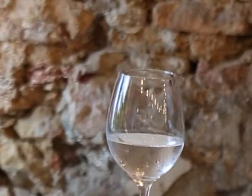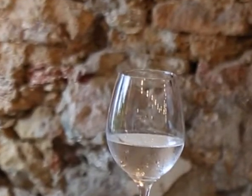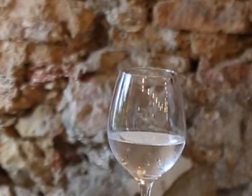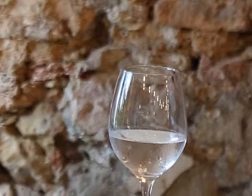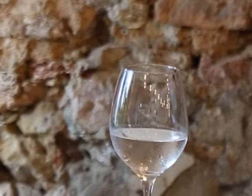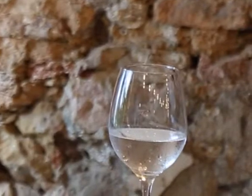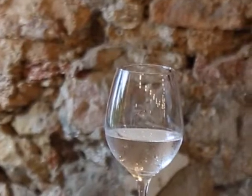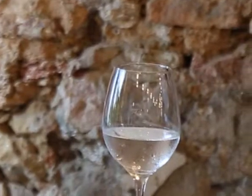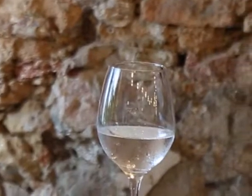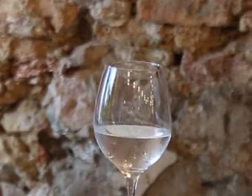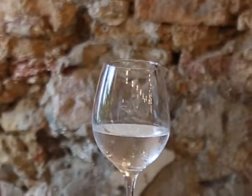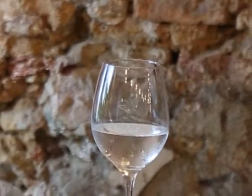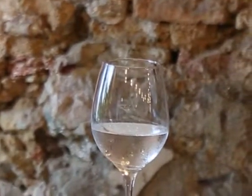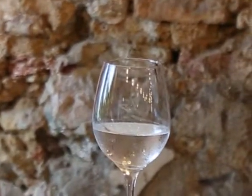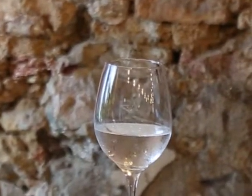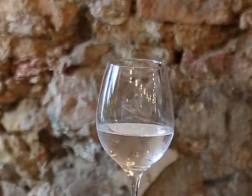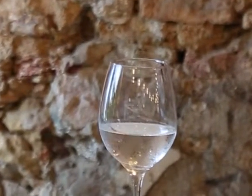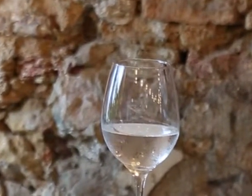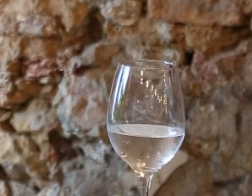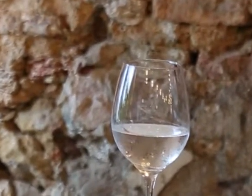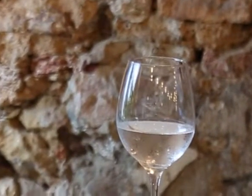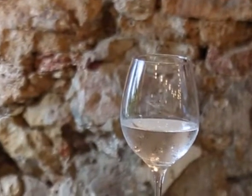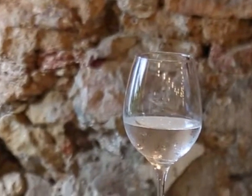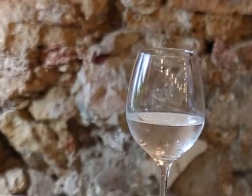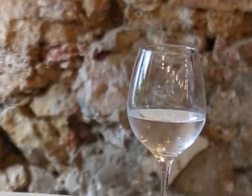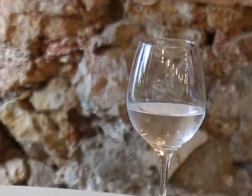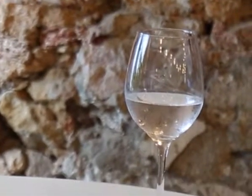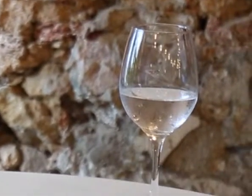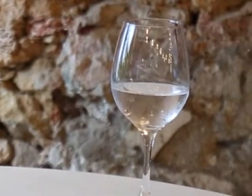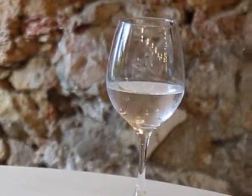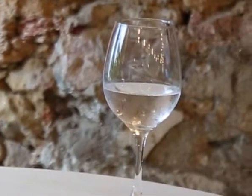Eperinlodé. Oh,